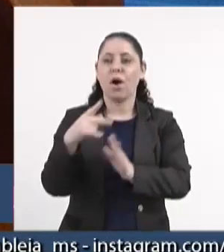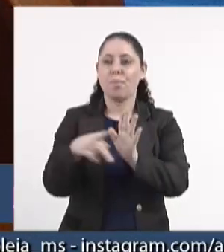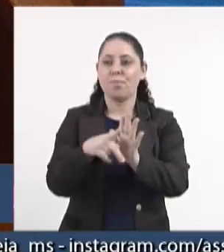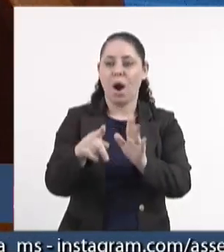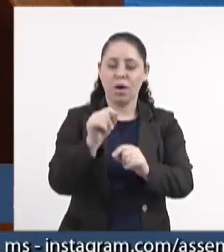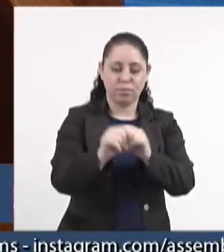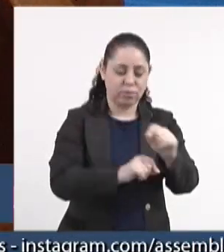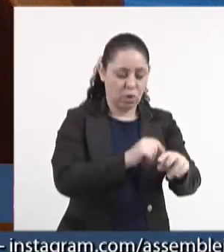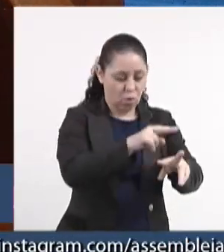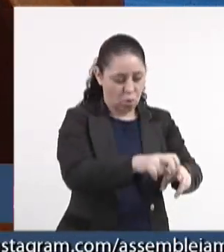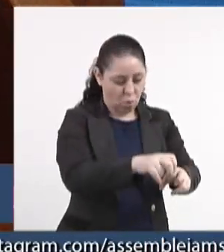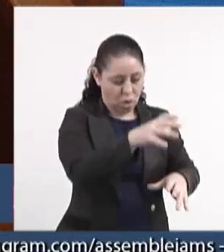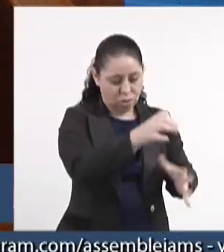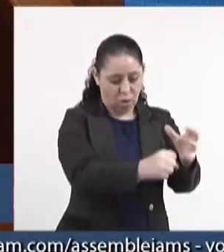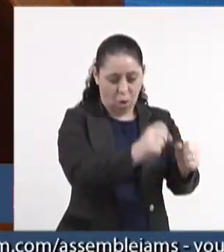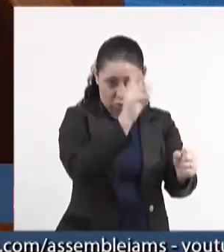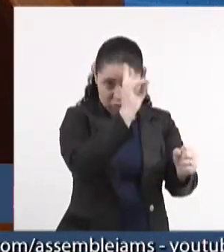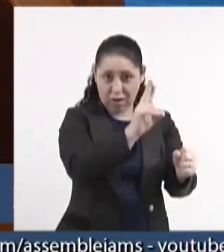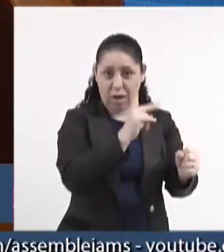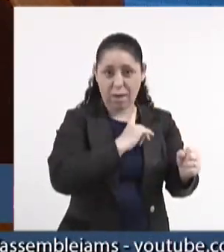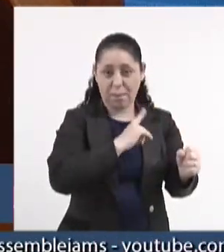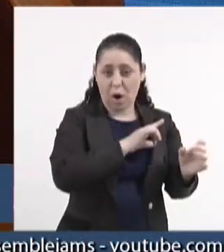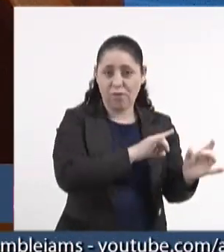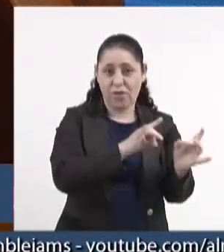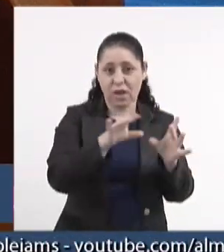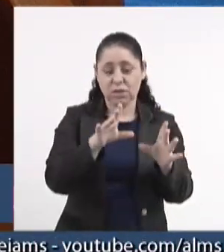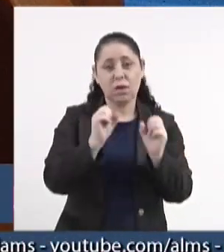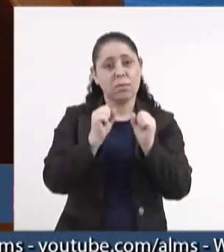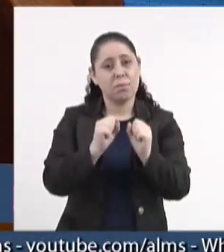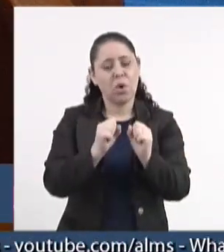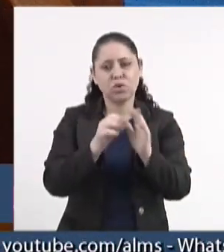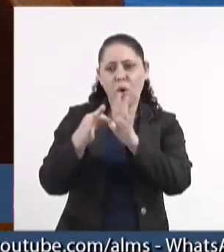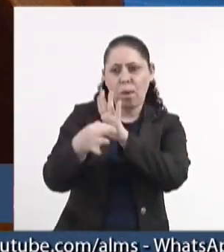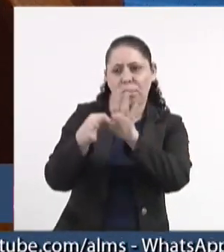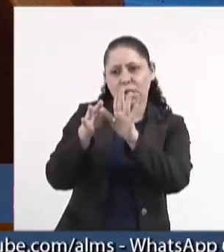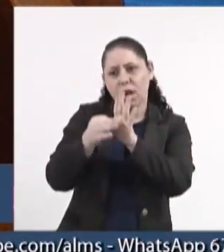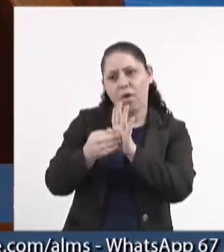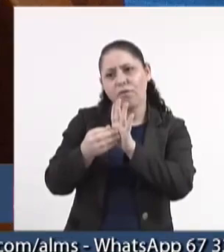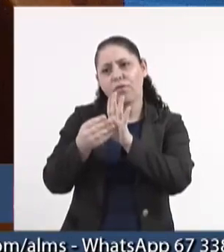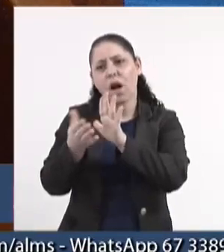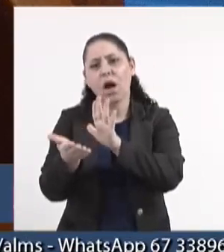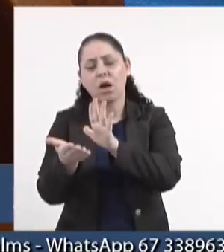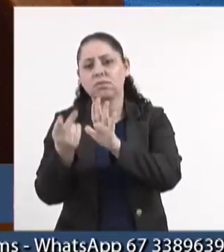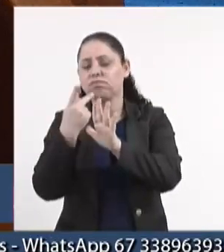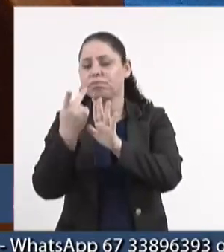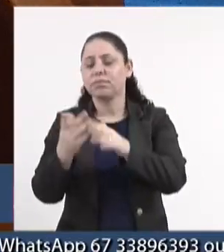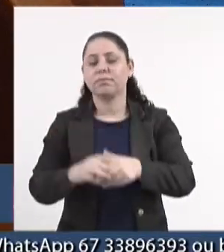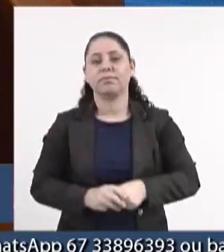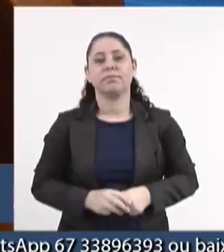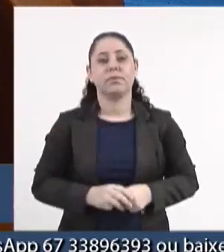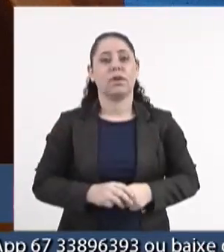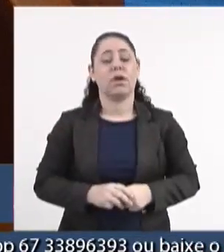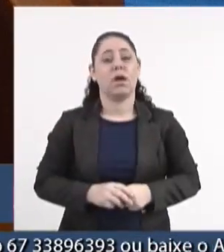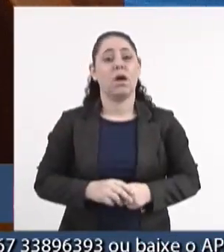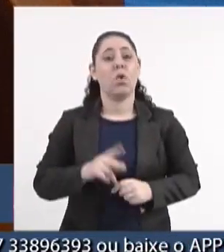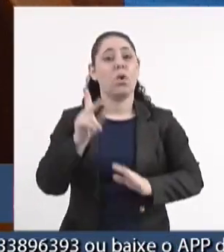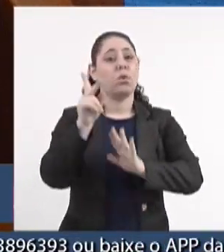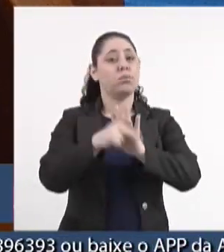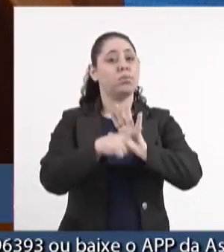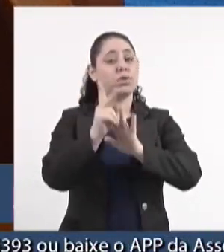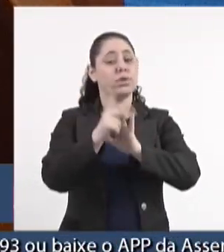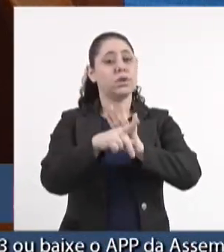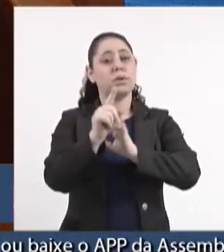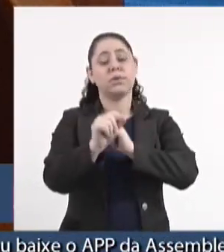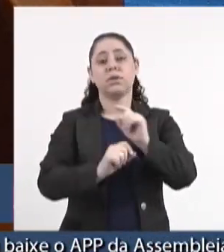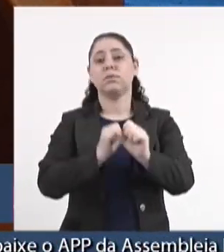produtor de leite do nosso Estado, que ele possa dar a sua opinião, para ser um programa